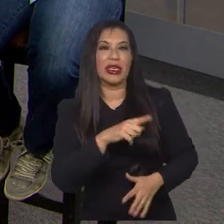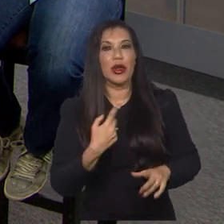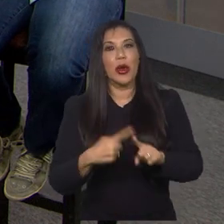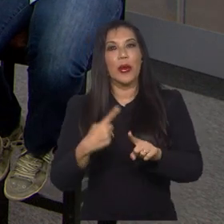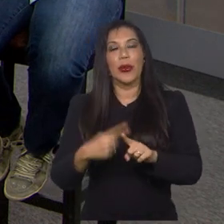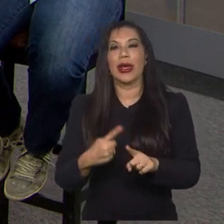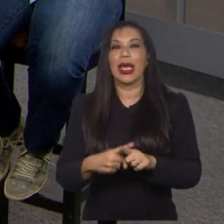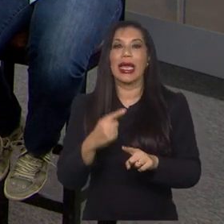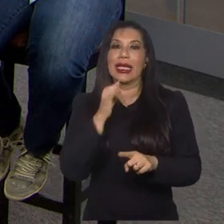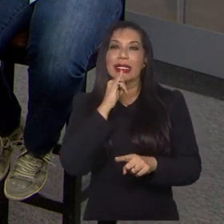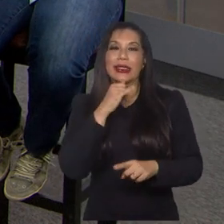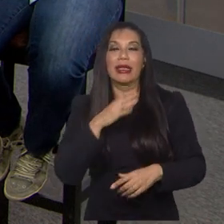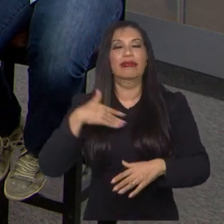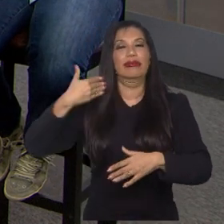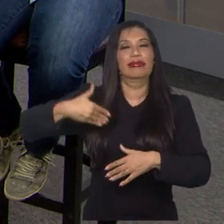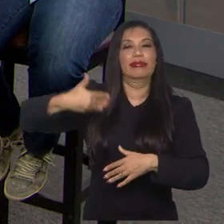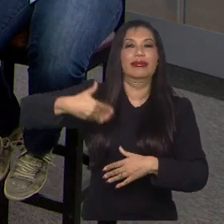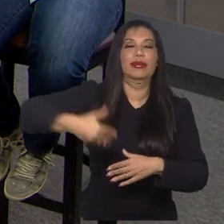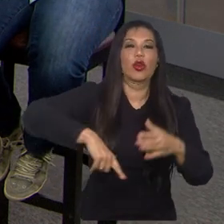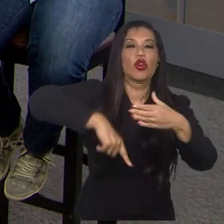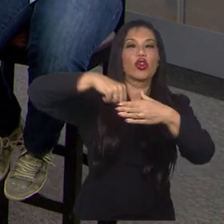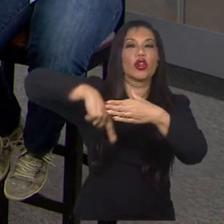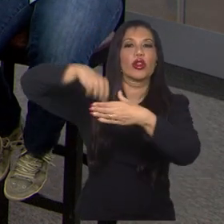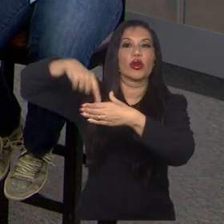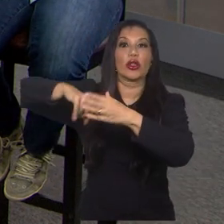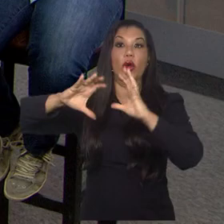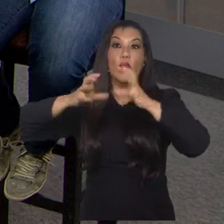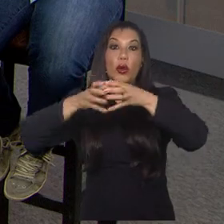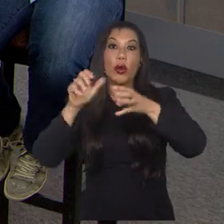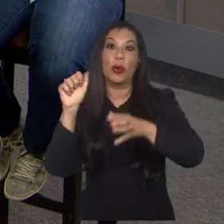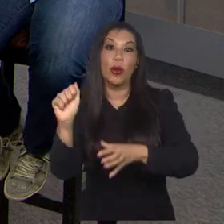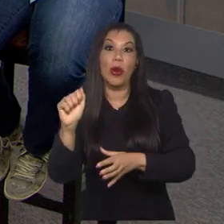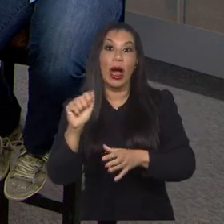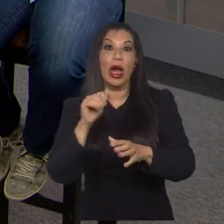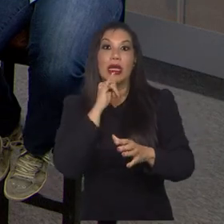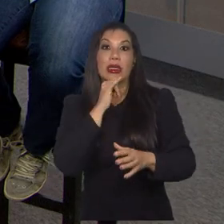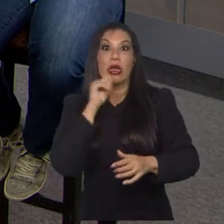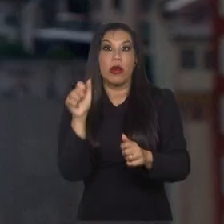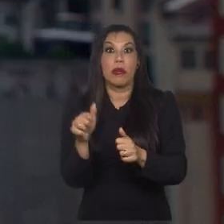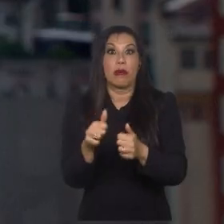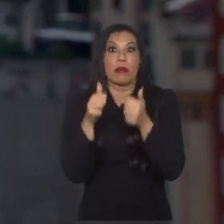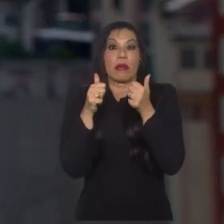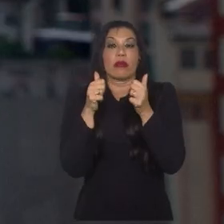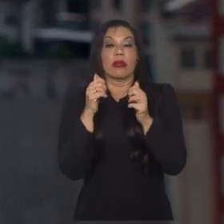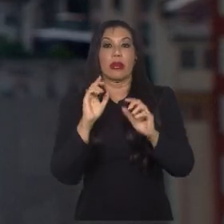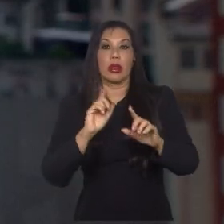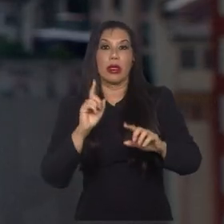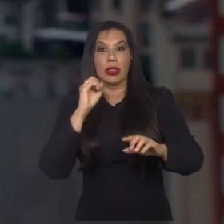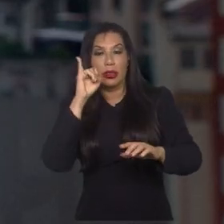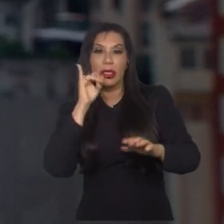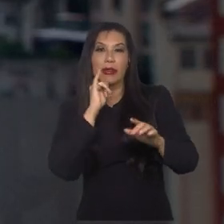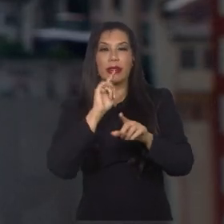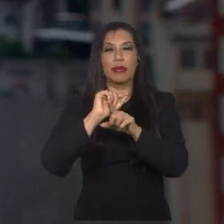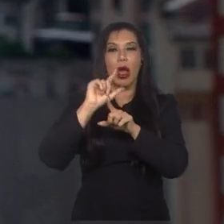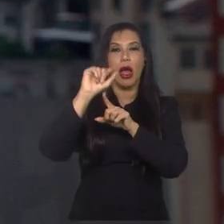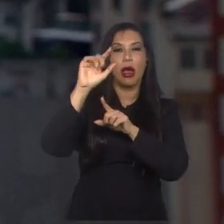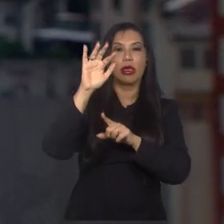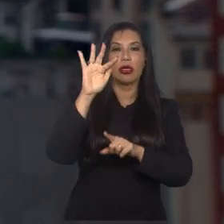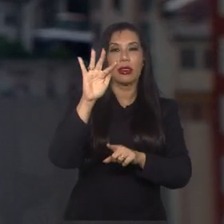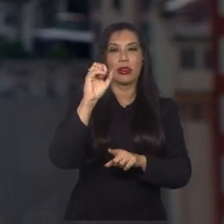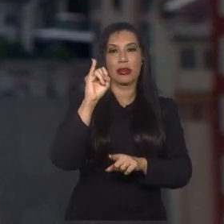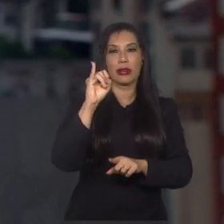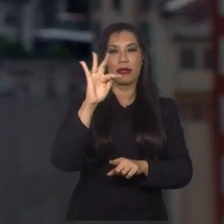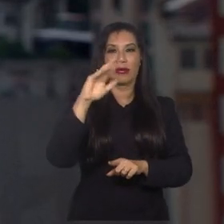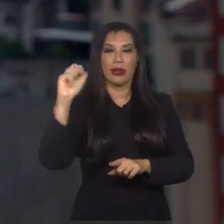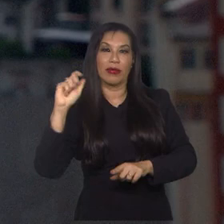coisa colocada ao longo dos sorteios até. O grupo A não tem, digamos, os grandes medalhões. Se a gente pegar o ranking da FIFA, aquelas